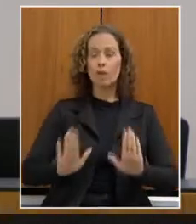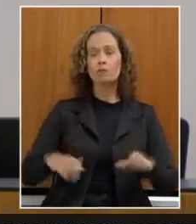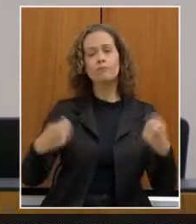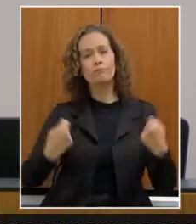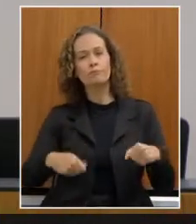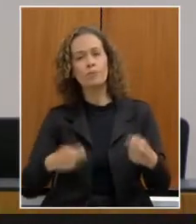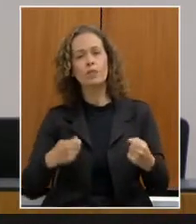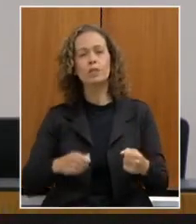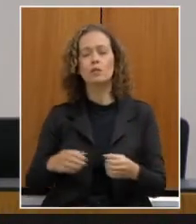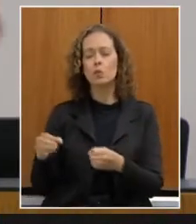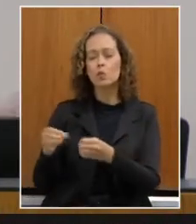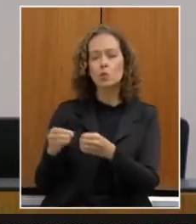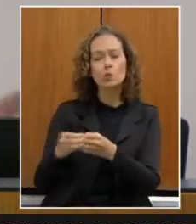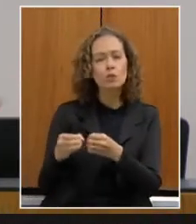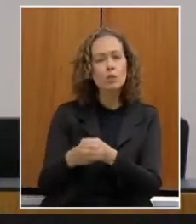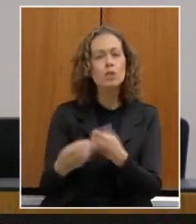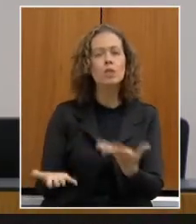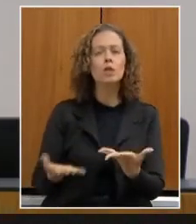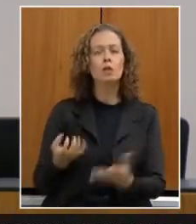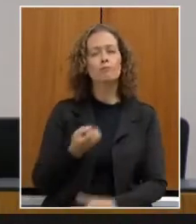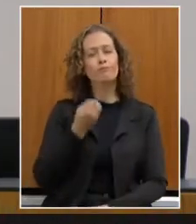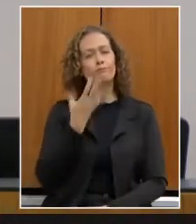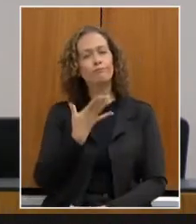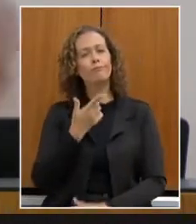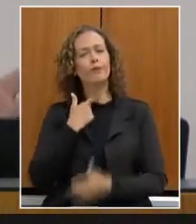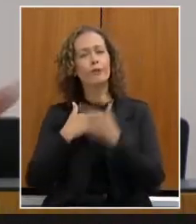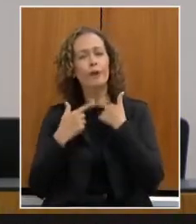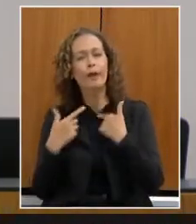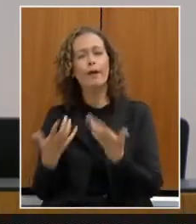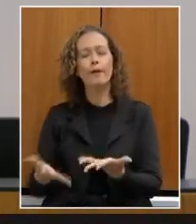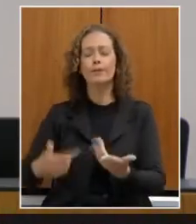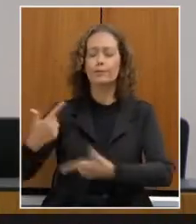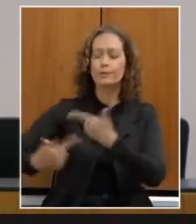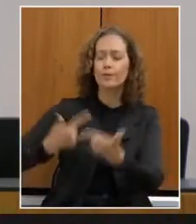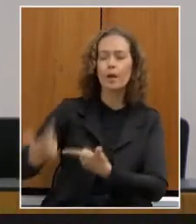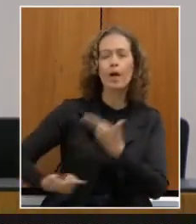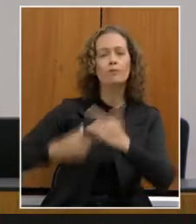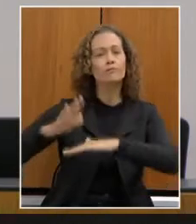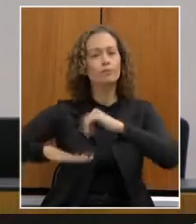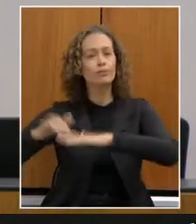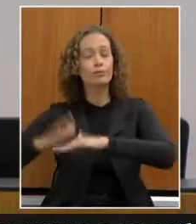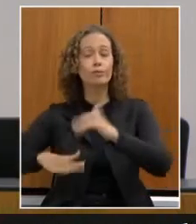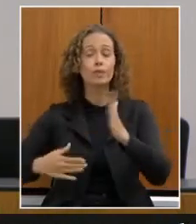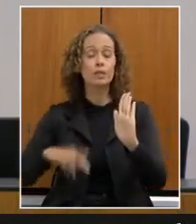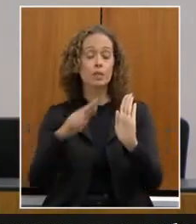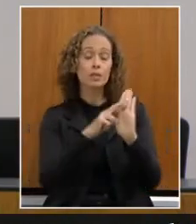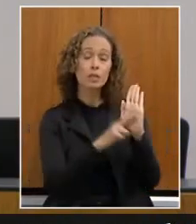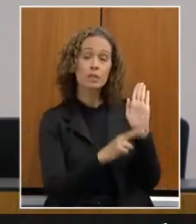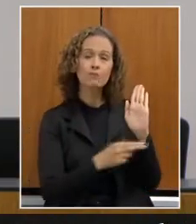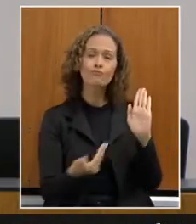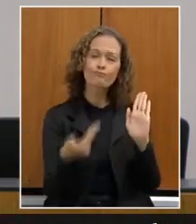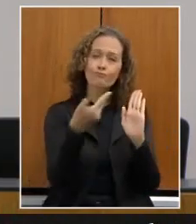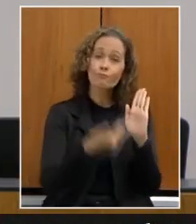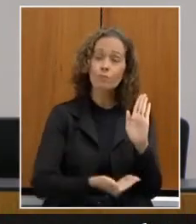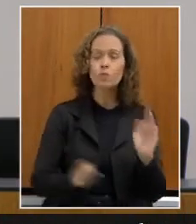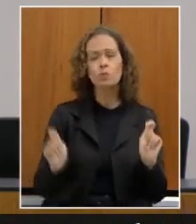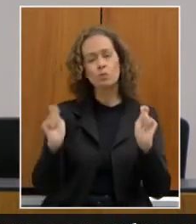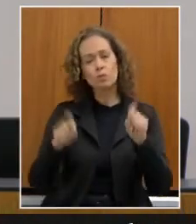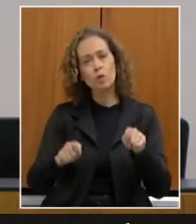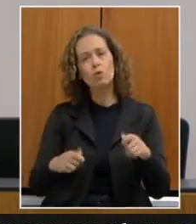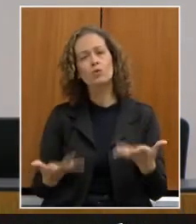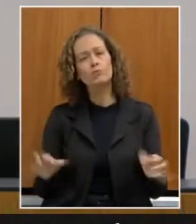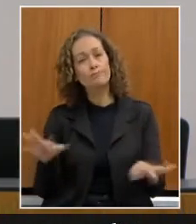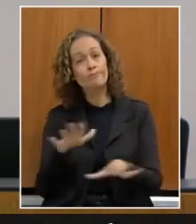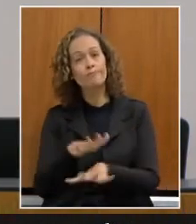do município, muito da boa vontade. Enfim, são esses fatores que poderão ser sanados com a ajuda do